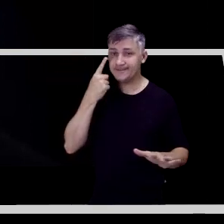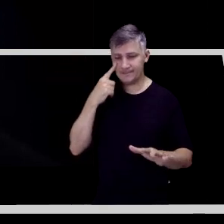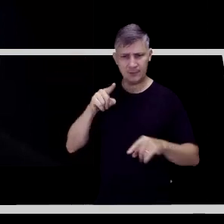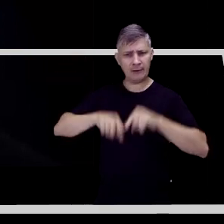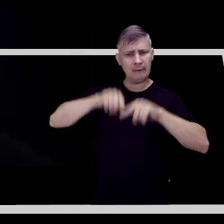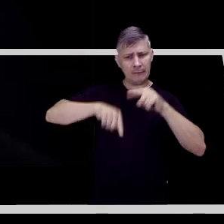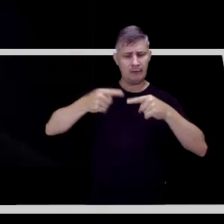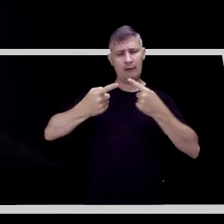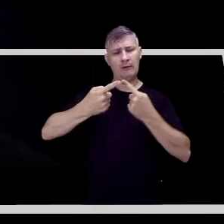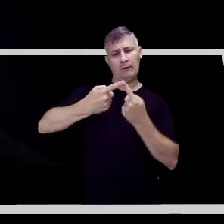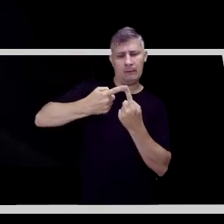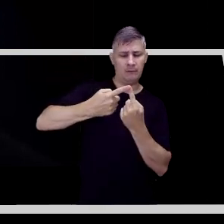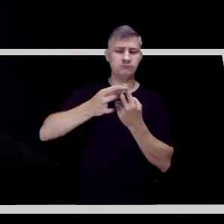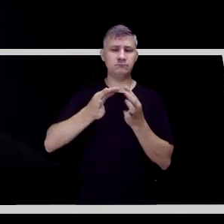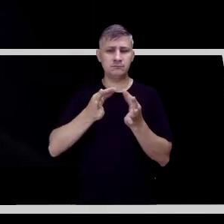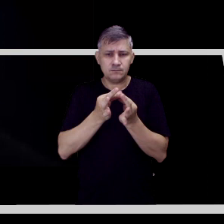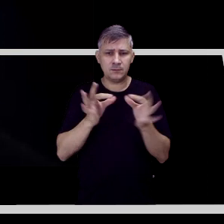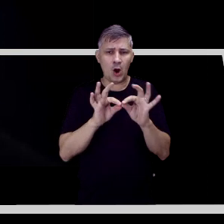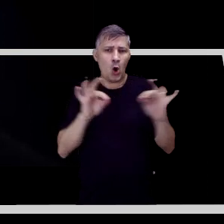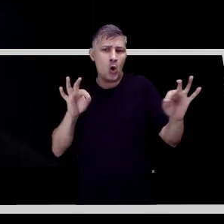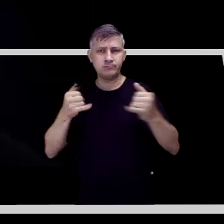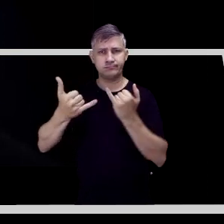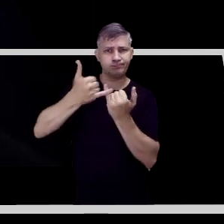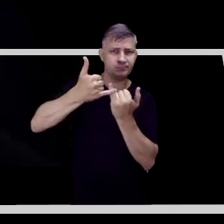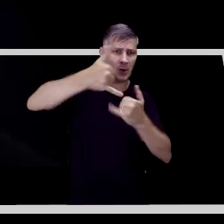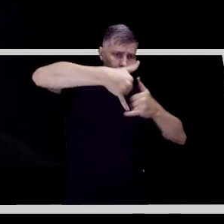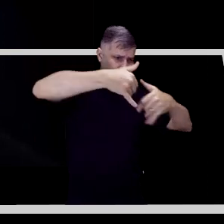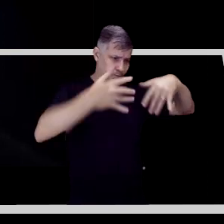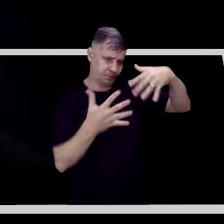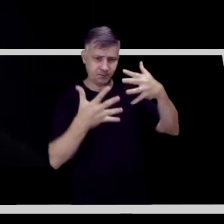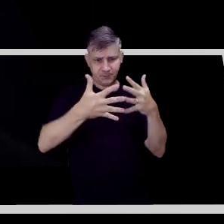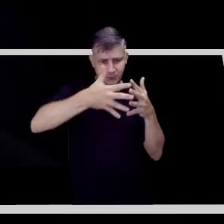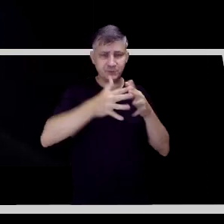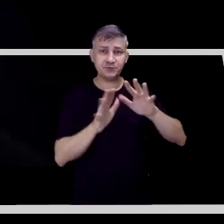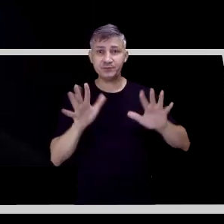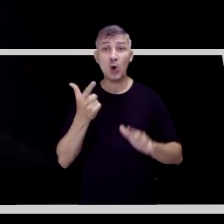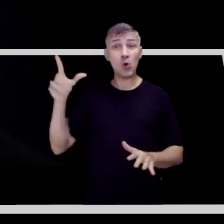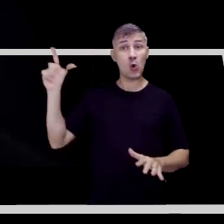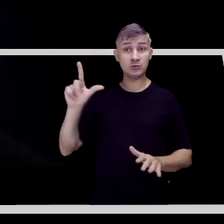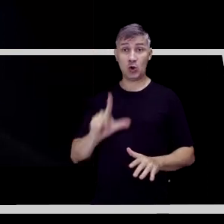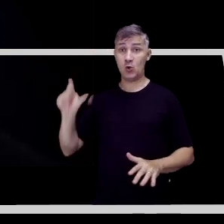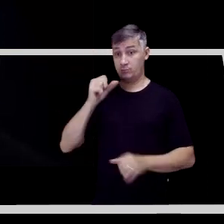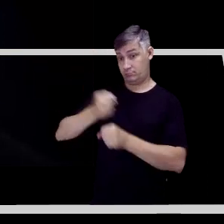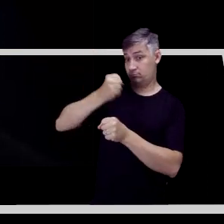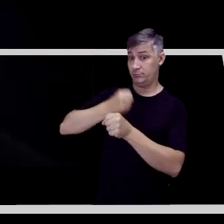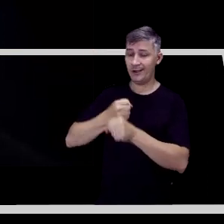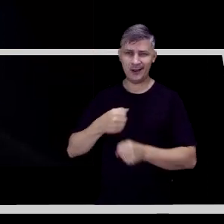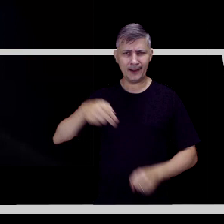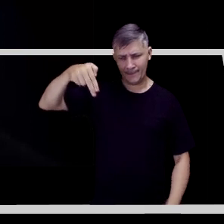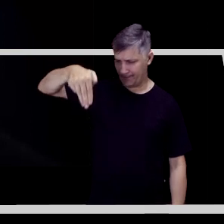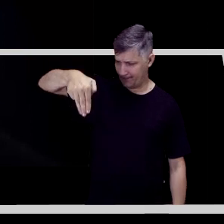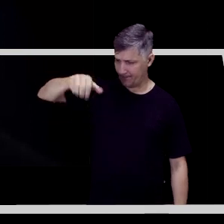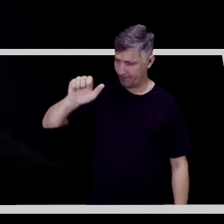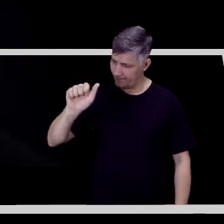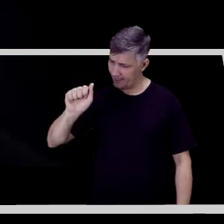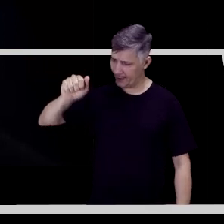são diversos elementos, diversos comprimentos, conexões, né? Uma outra lógica construtiva, e eu acho que a maquete que ela ilustra